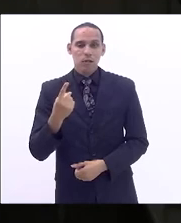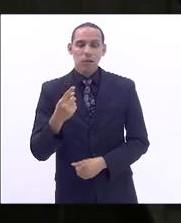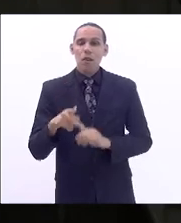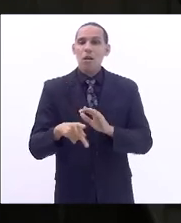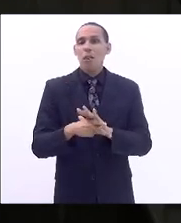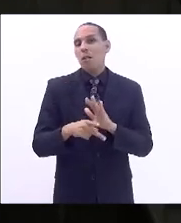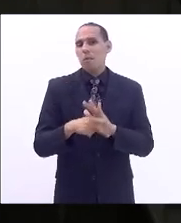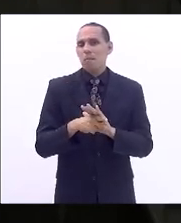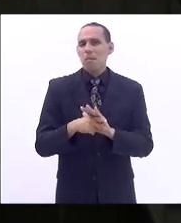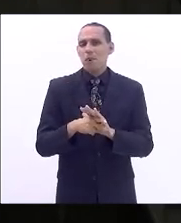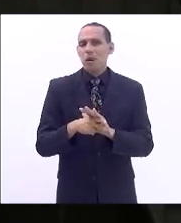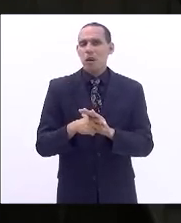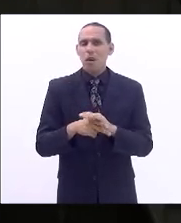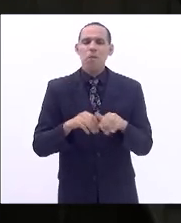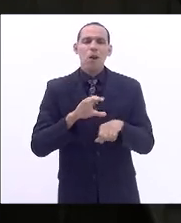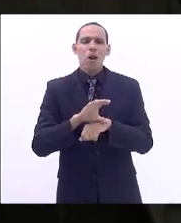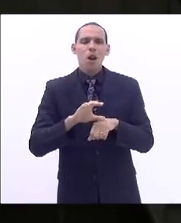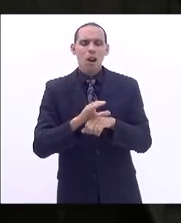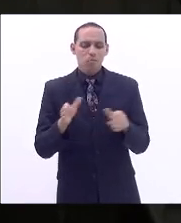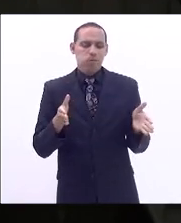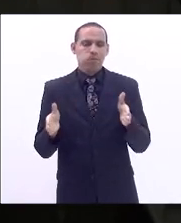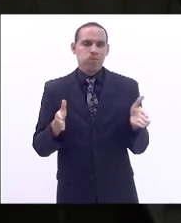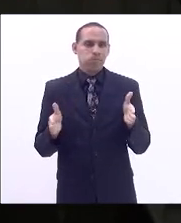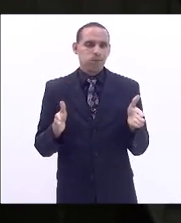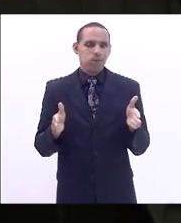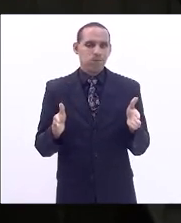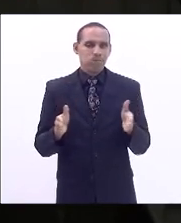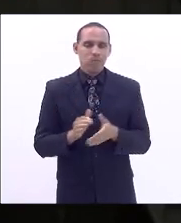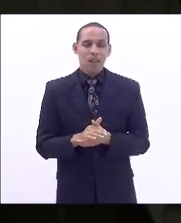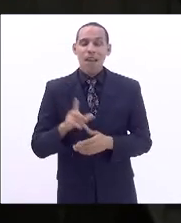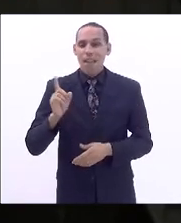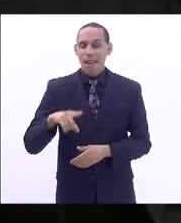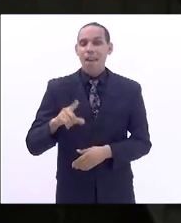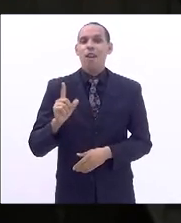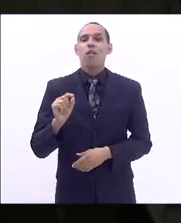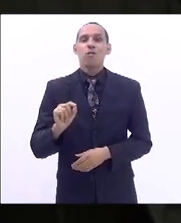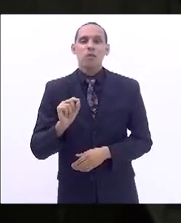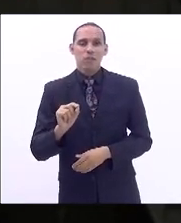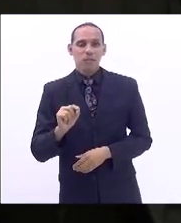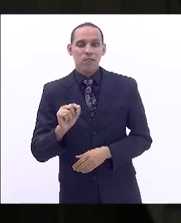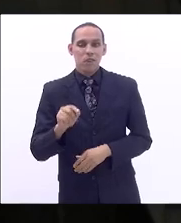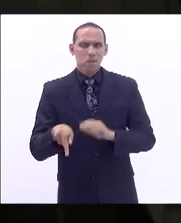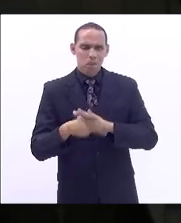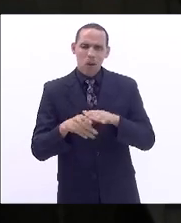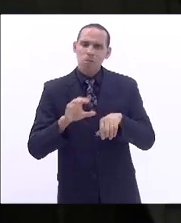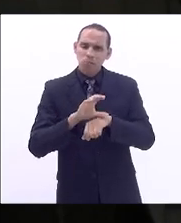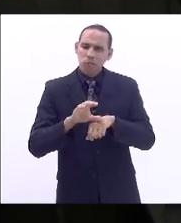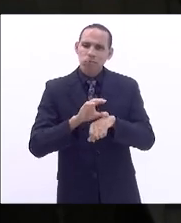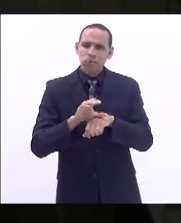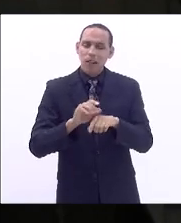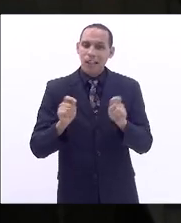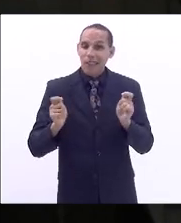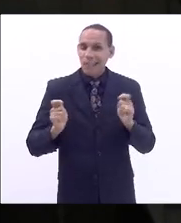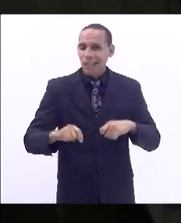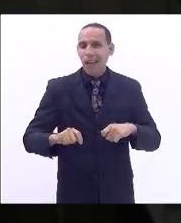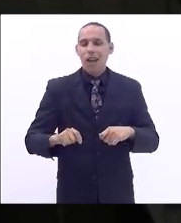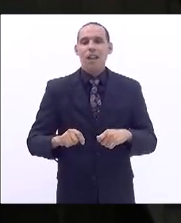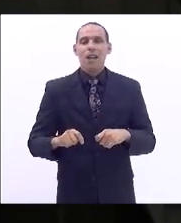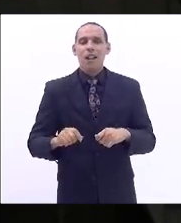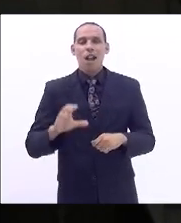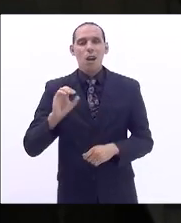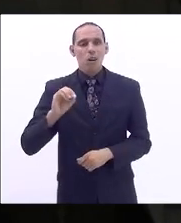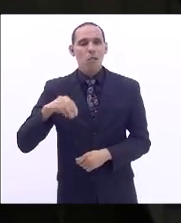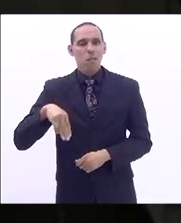atos das disposições constitucionais transitórias que é justamente o dispositivo da constituição que preceitua as